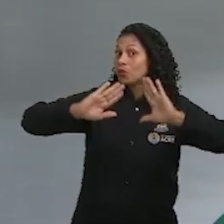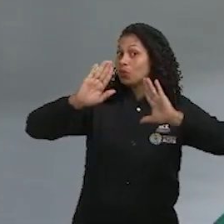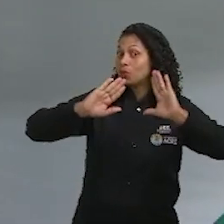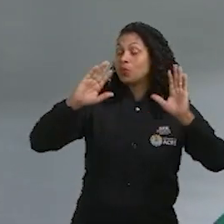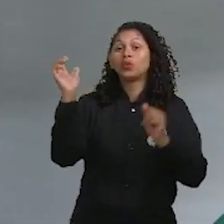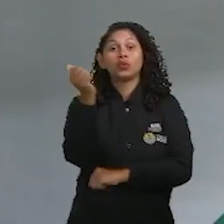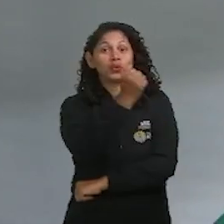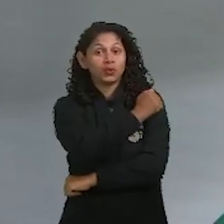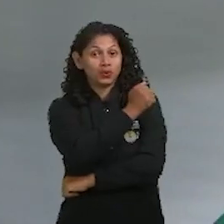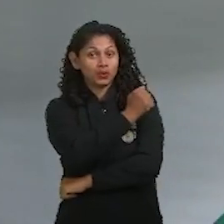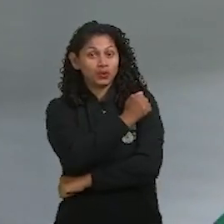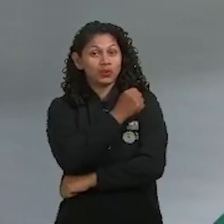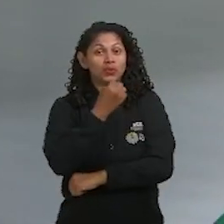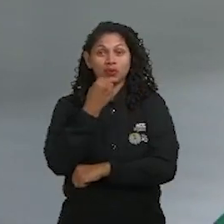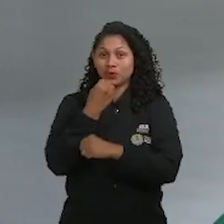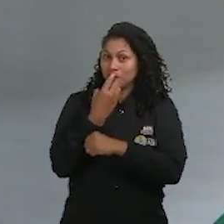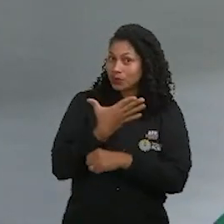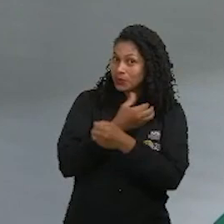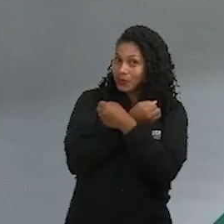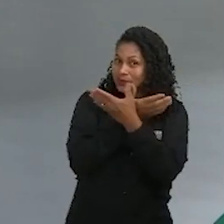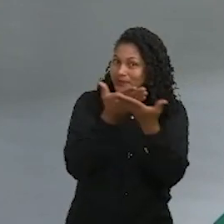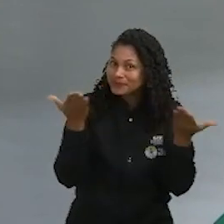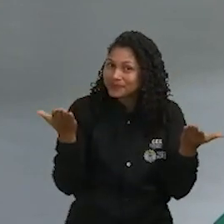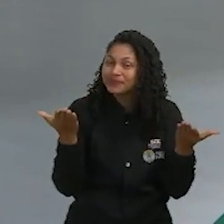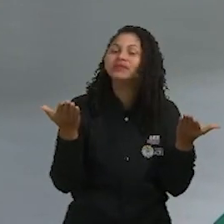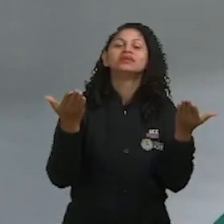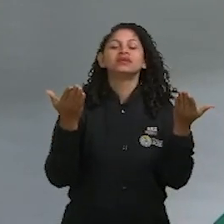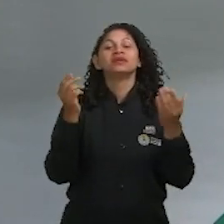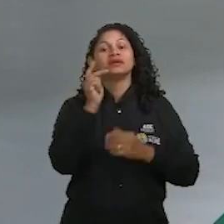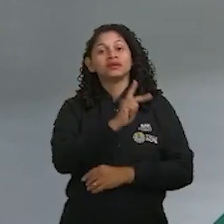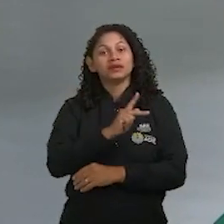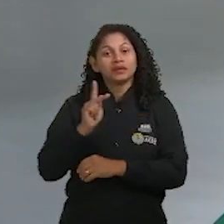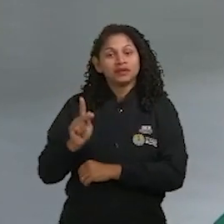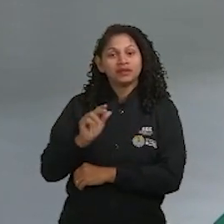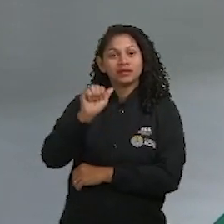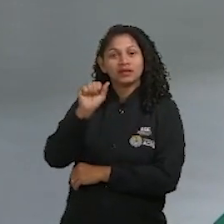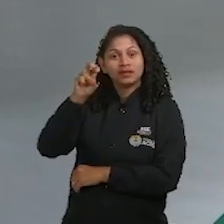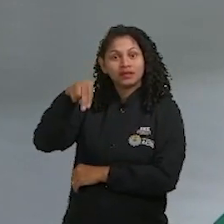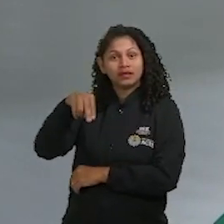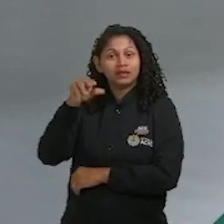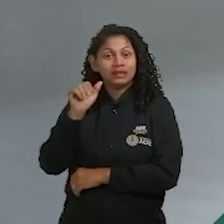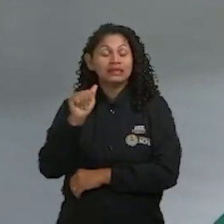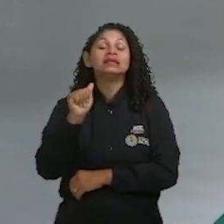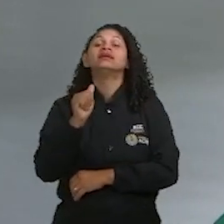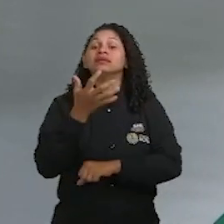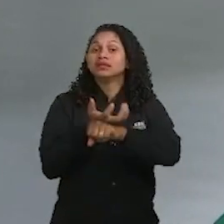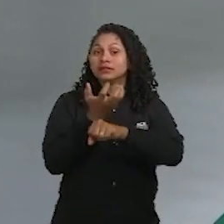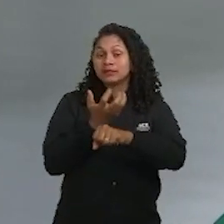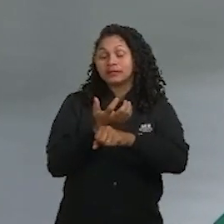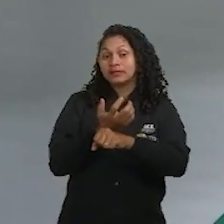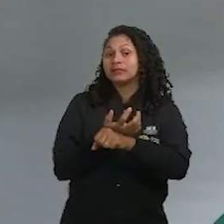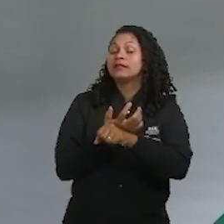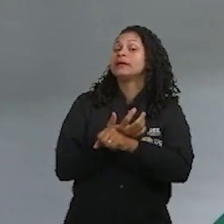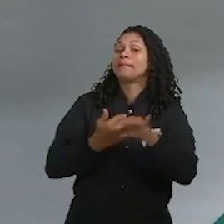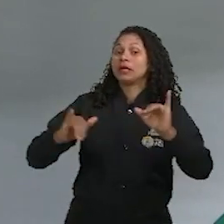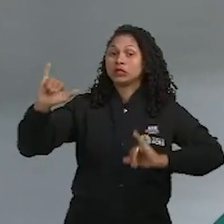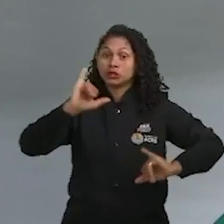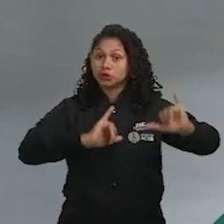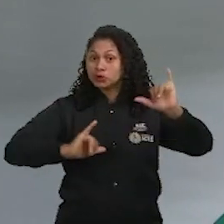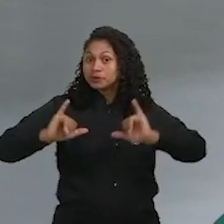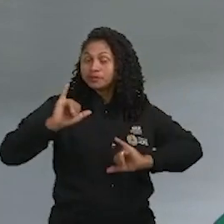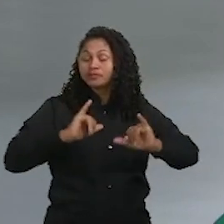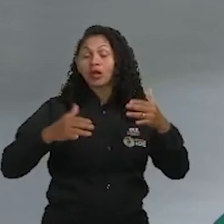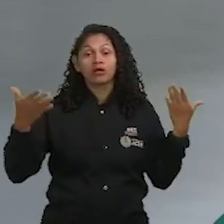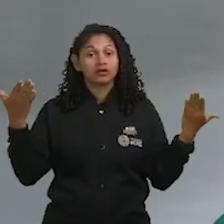querido estudante, tudo bem com você? Eu sou a professora Ana Caroline, professora de Química, e hoje nós iremos falar